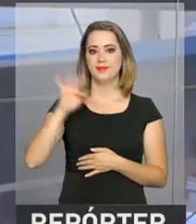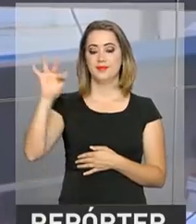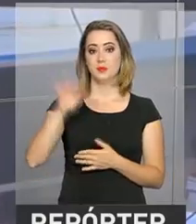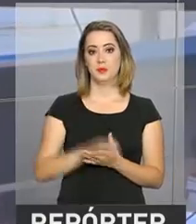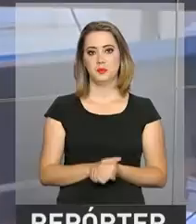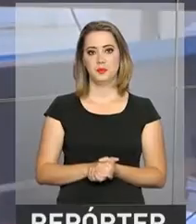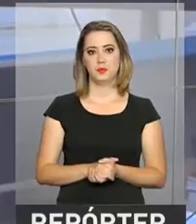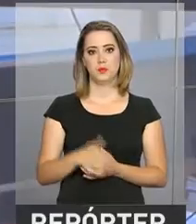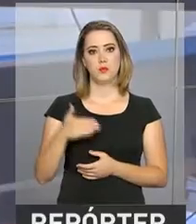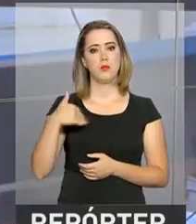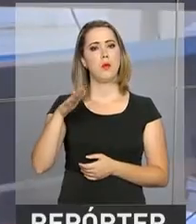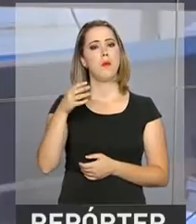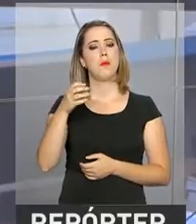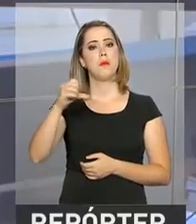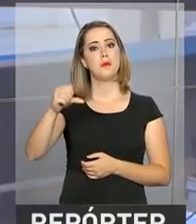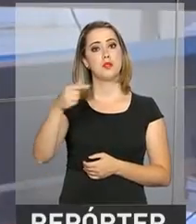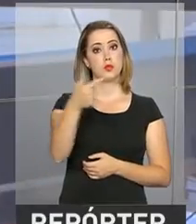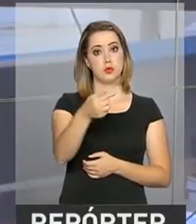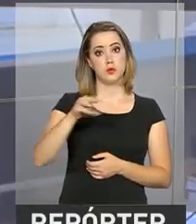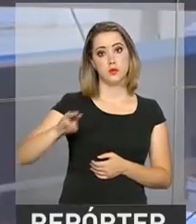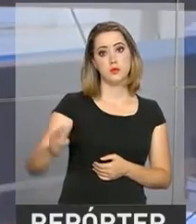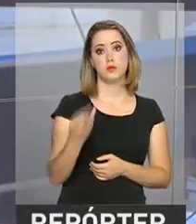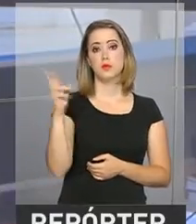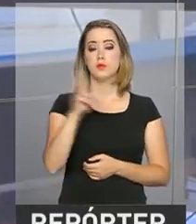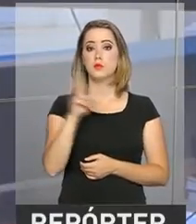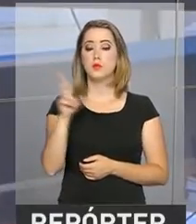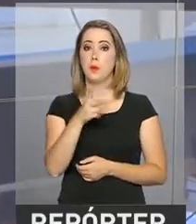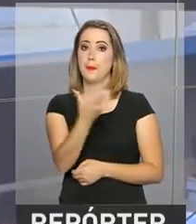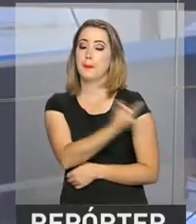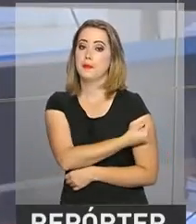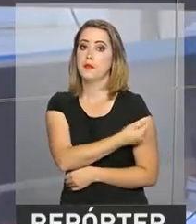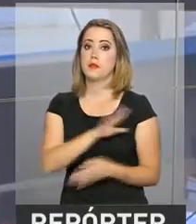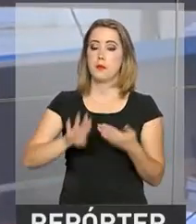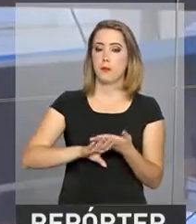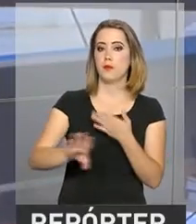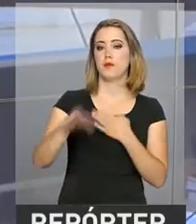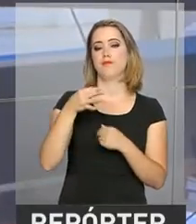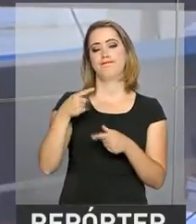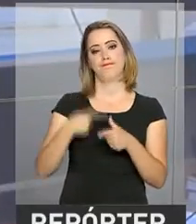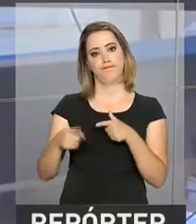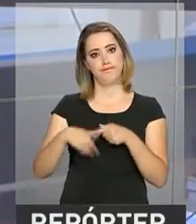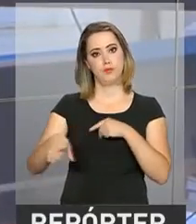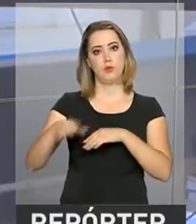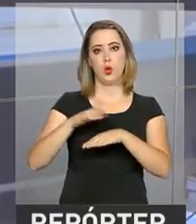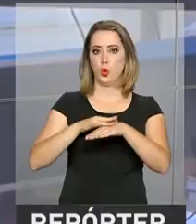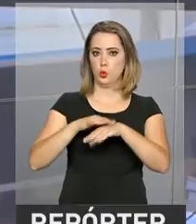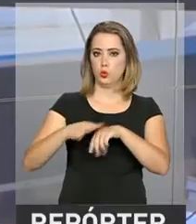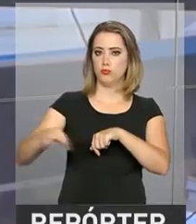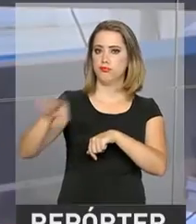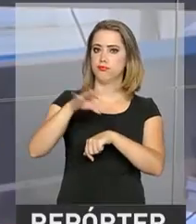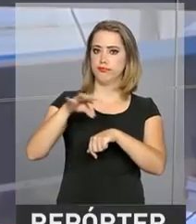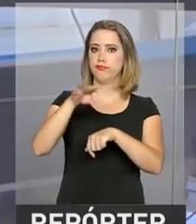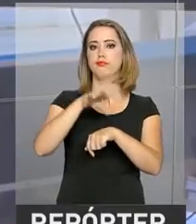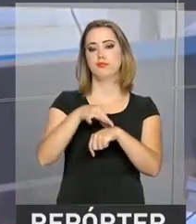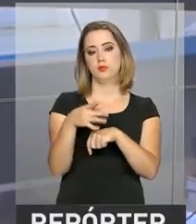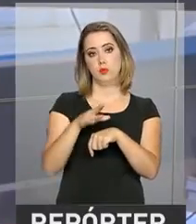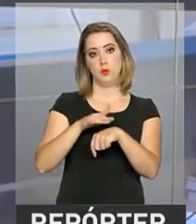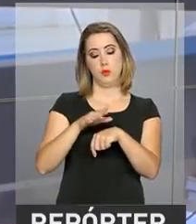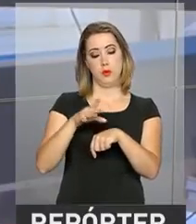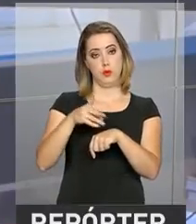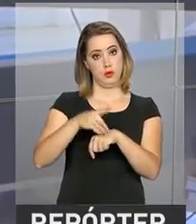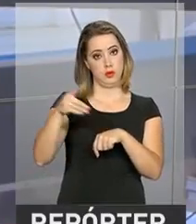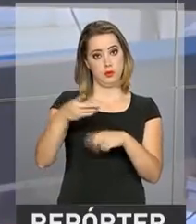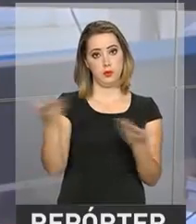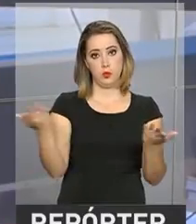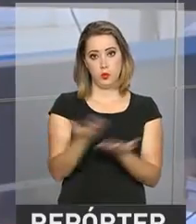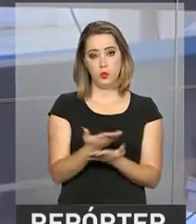mais 97 milhões de reais para a vacina contra a dengue o acordo foi assinado hoje entre o banco nacional de desenvolvimento